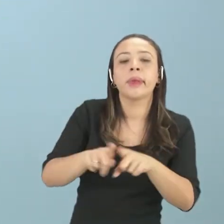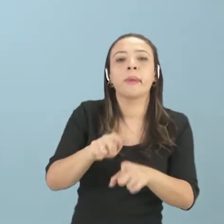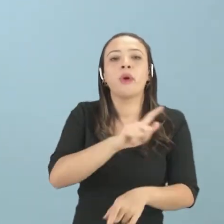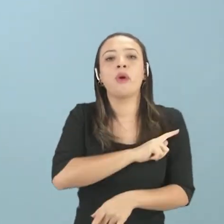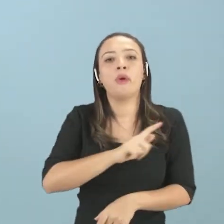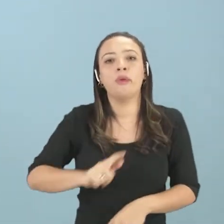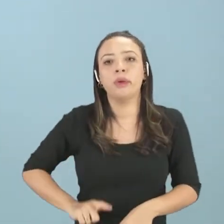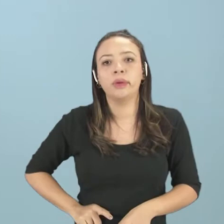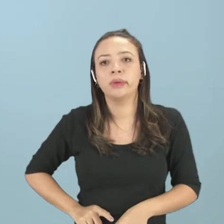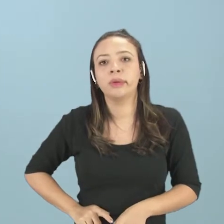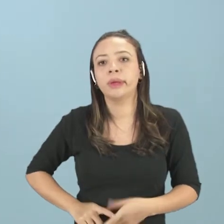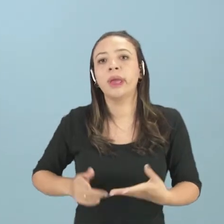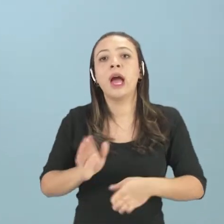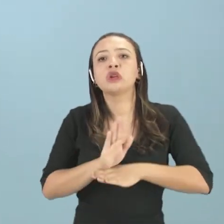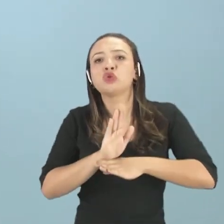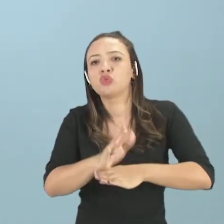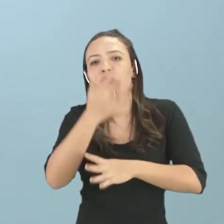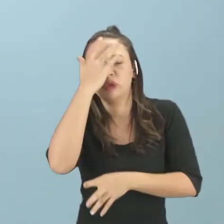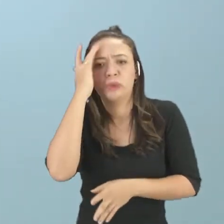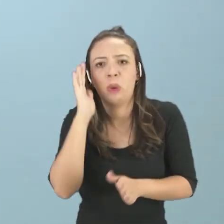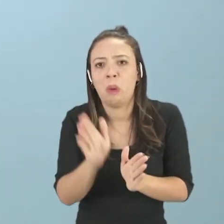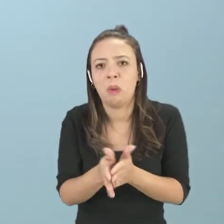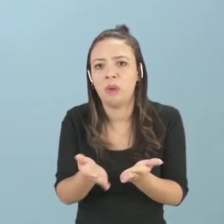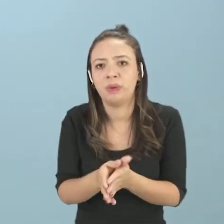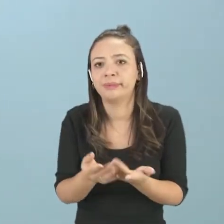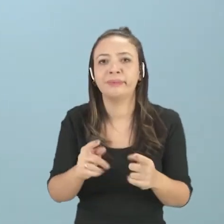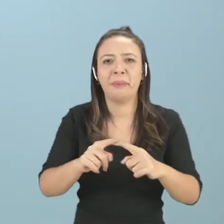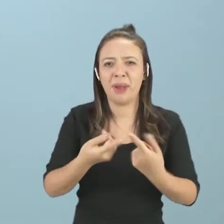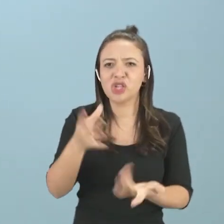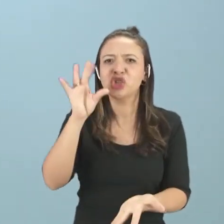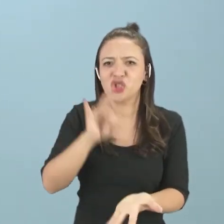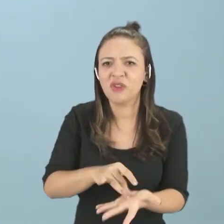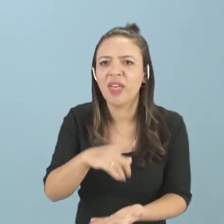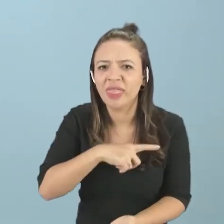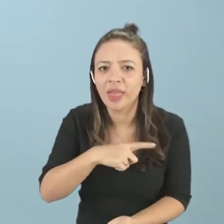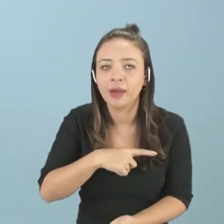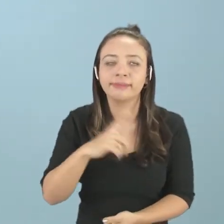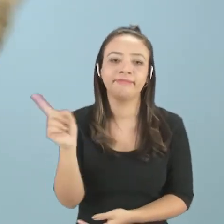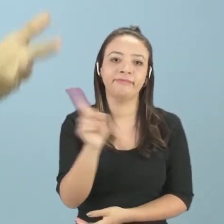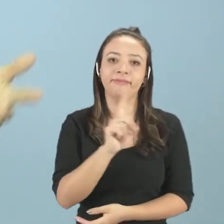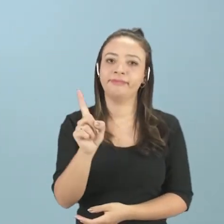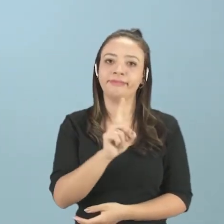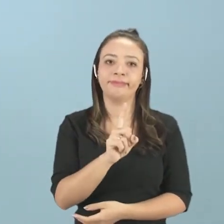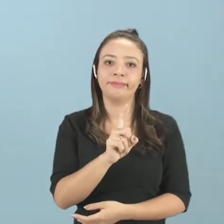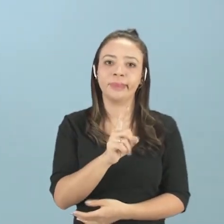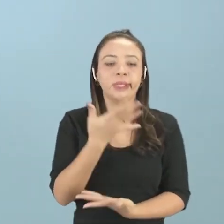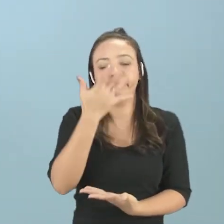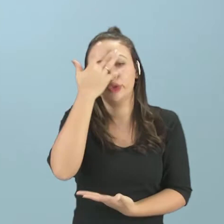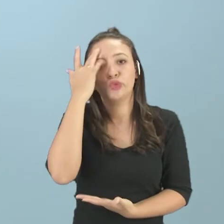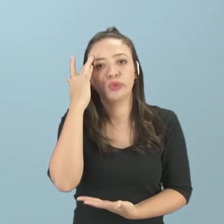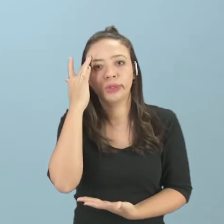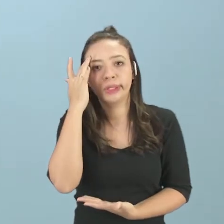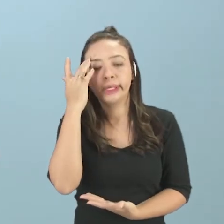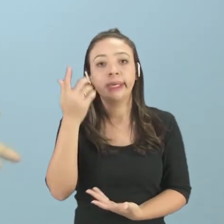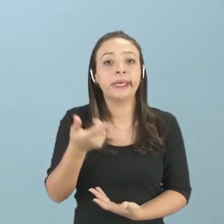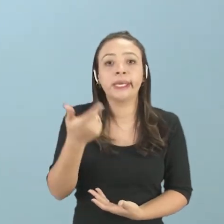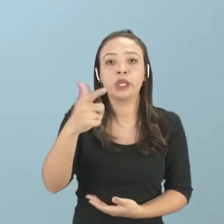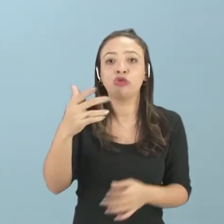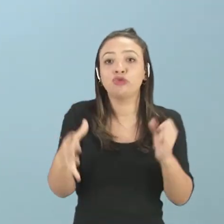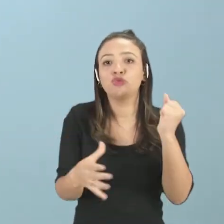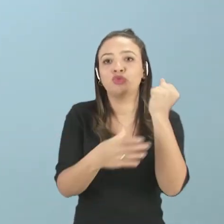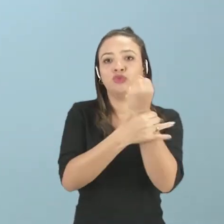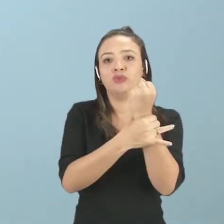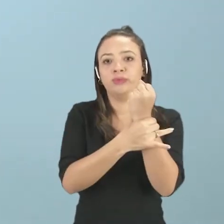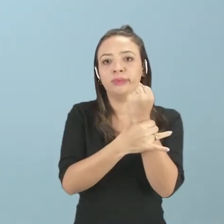existe financiamento para essas pessoas, mas na ponta nunca chega. Então essas pessoas que não têm garantias, não têm uma casa para que o banco